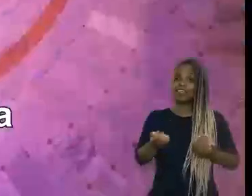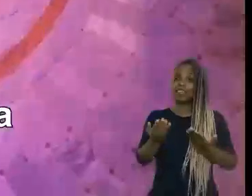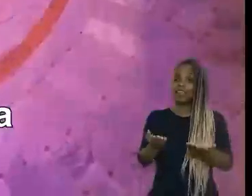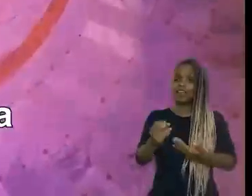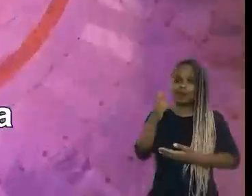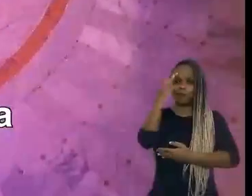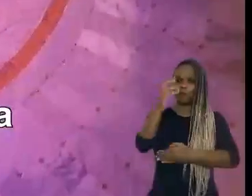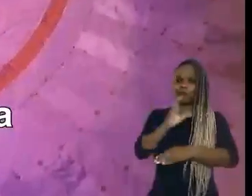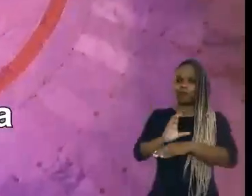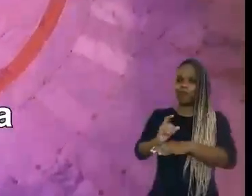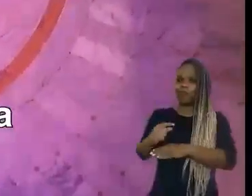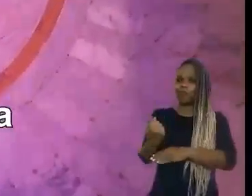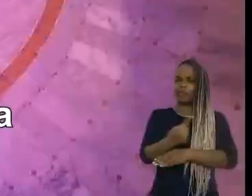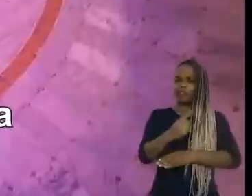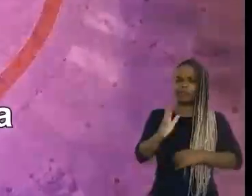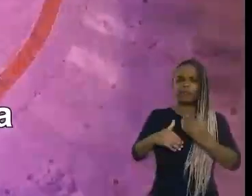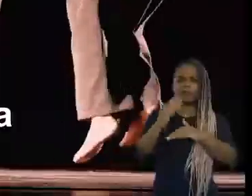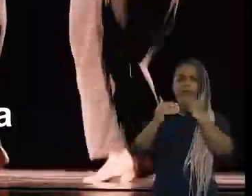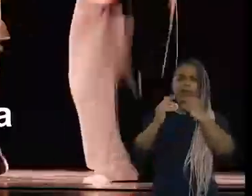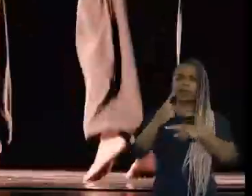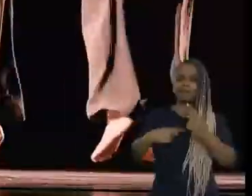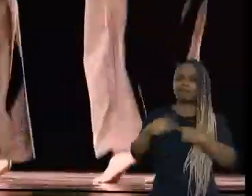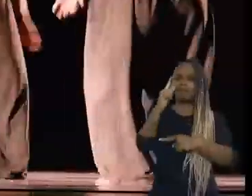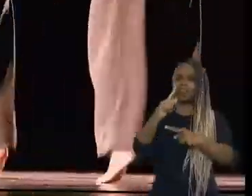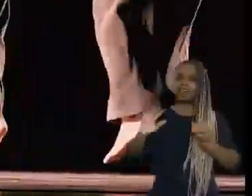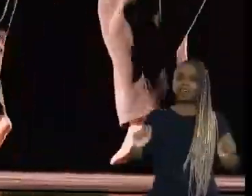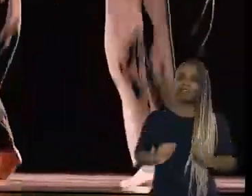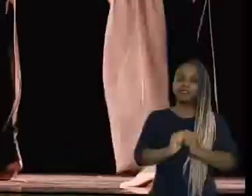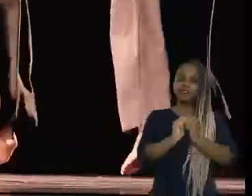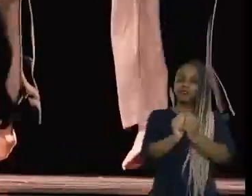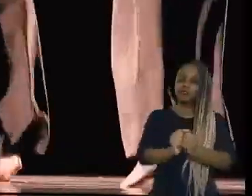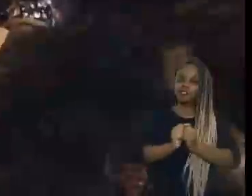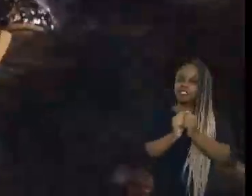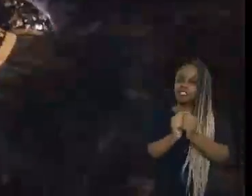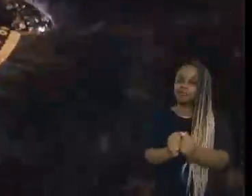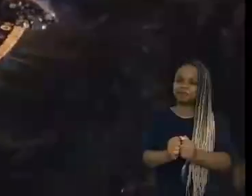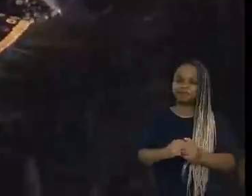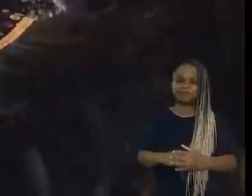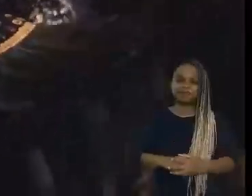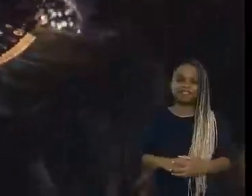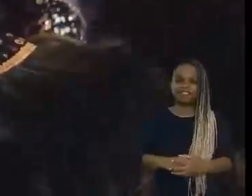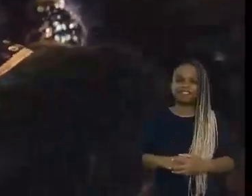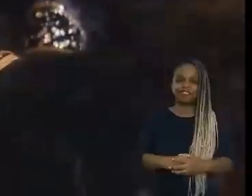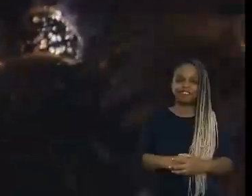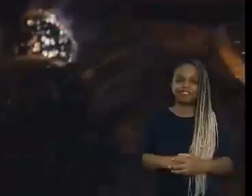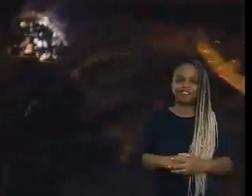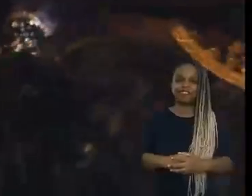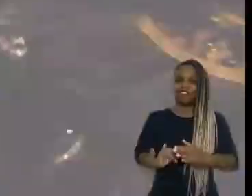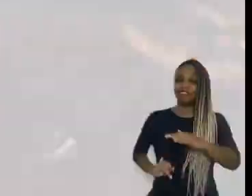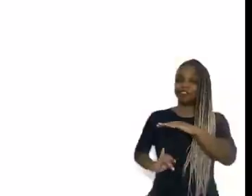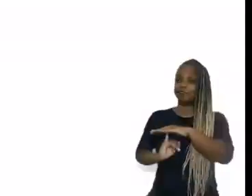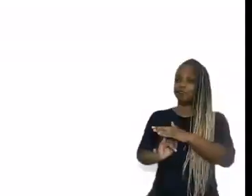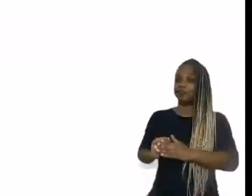é valorizando a cultura que crescemos e evoluímos juntos.